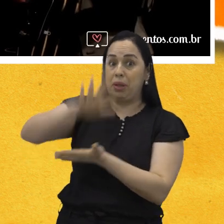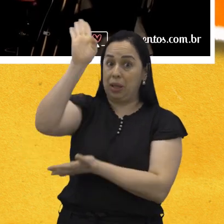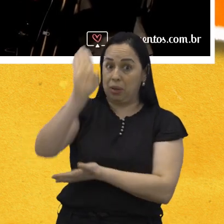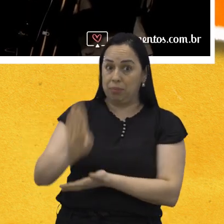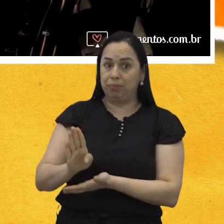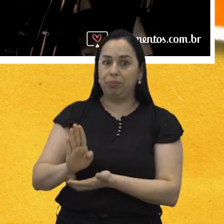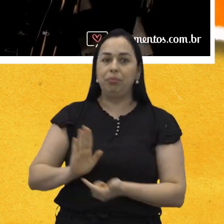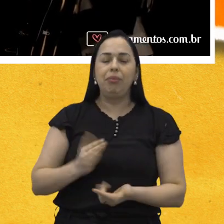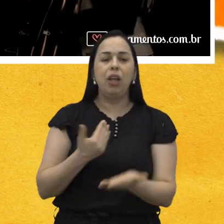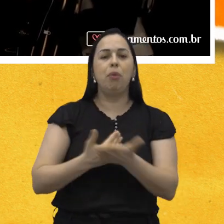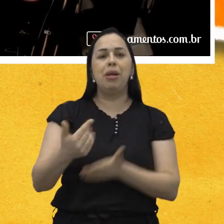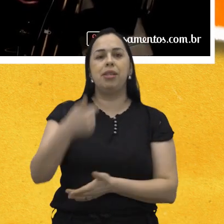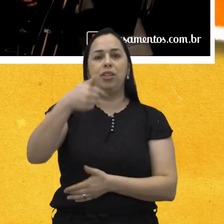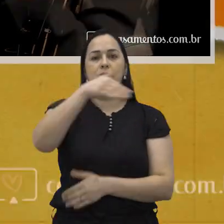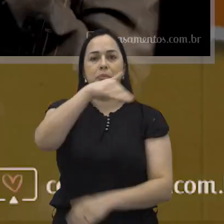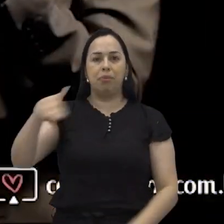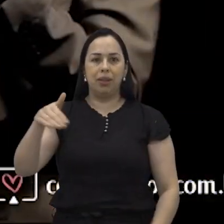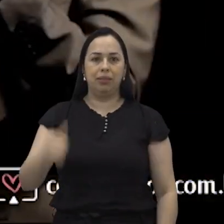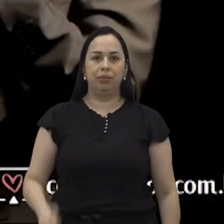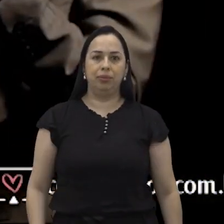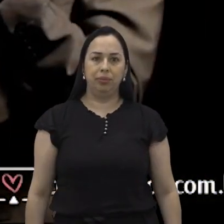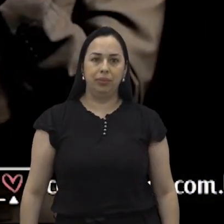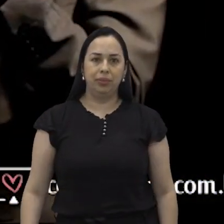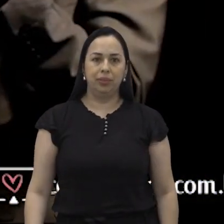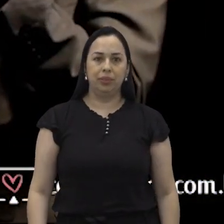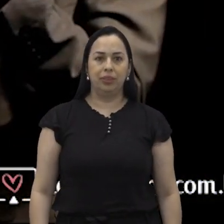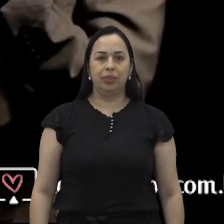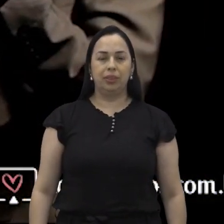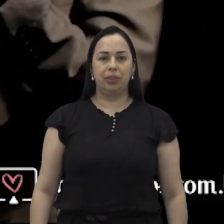se apresentará às 7h30 da noite.